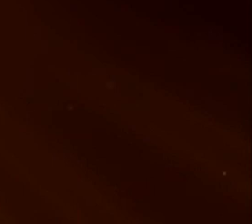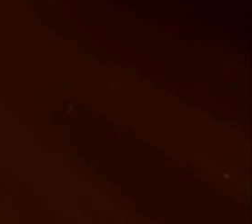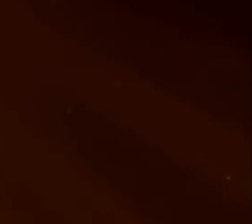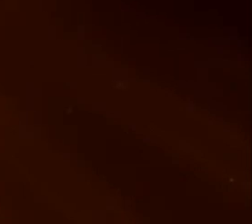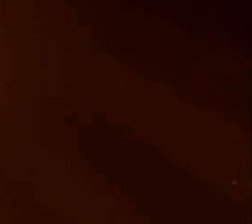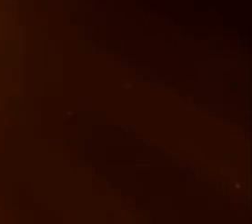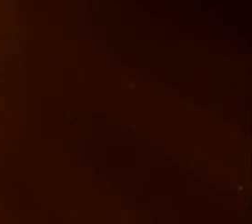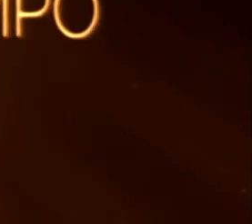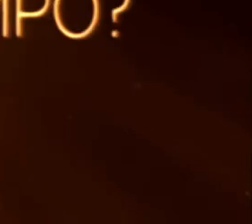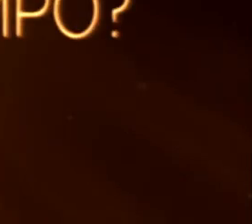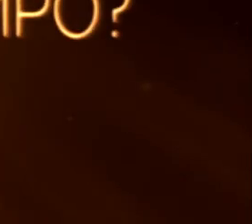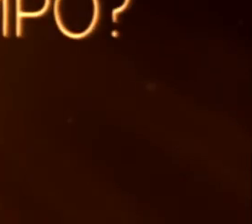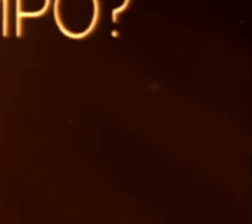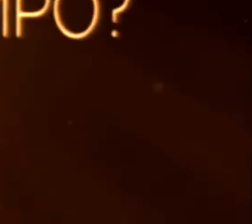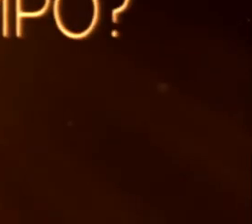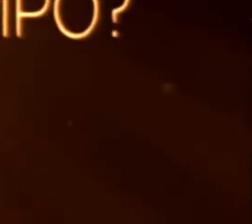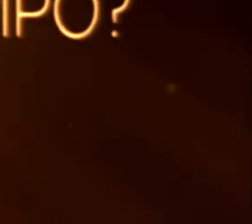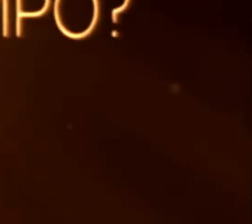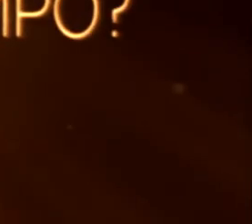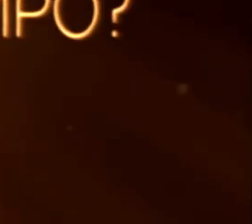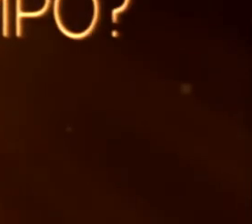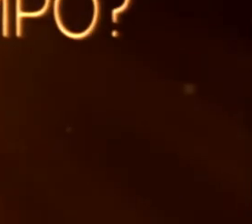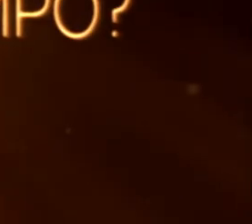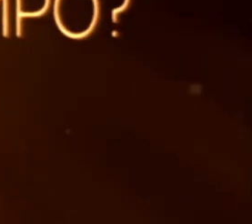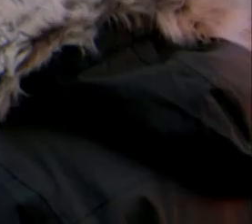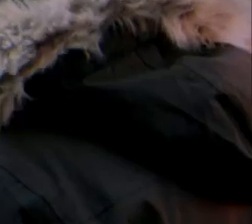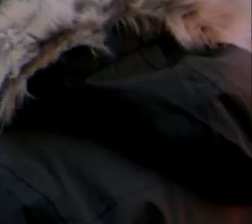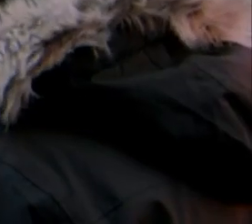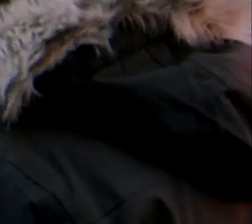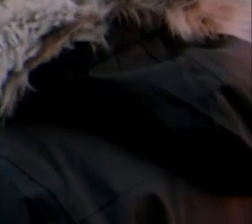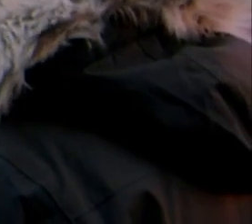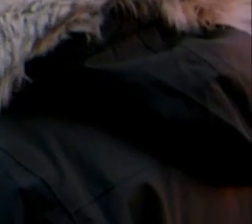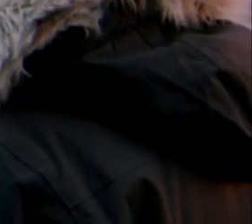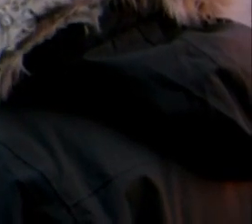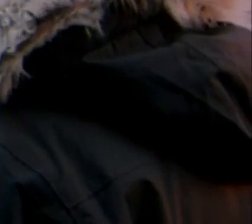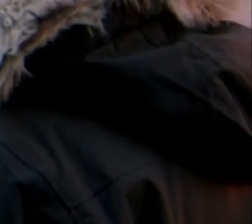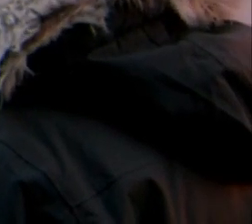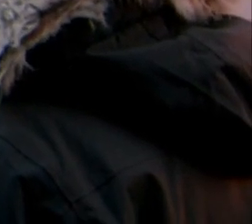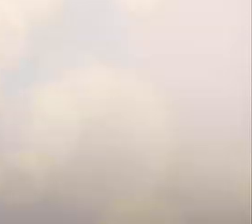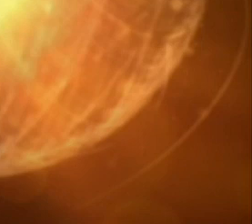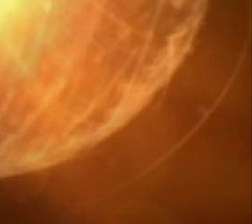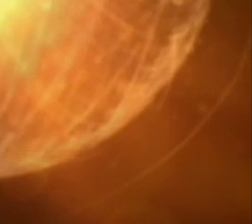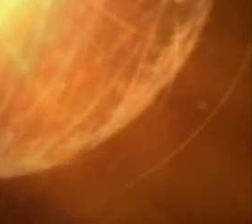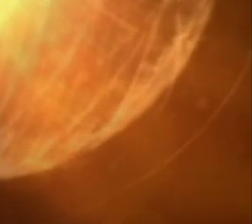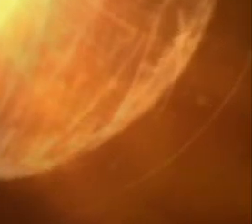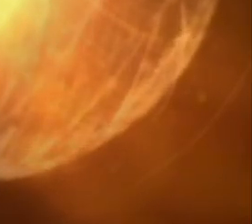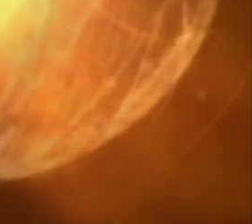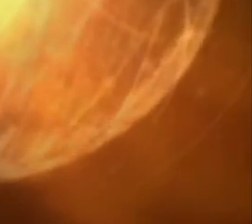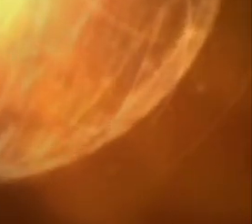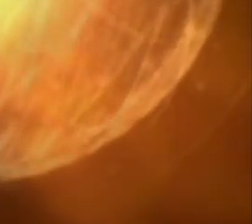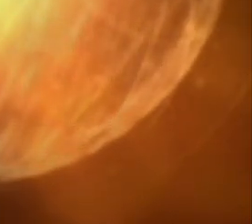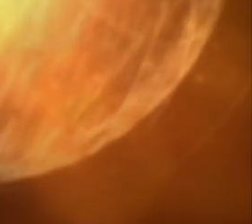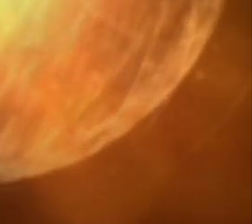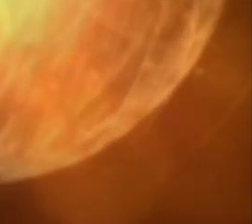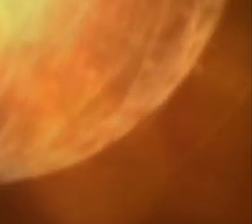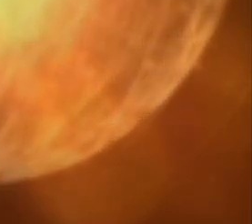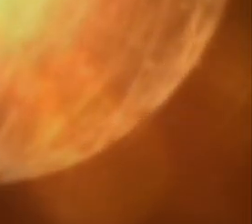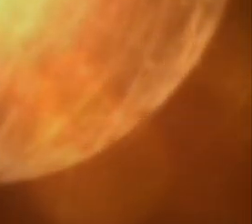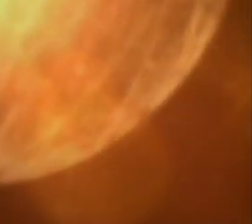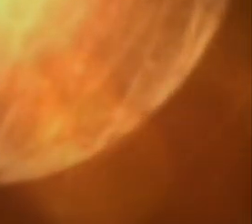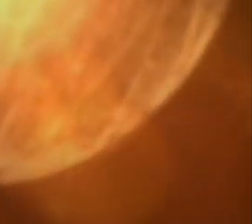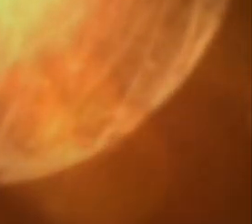Podemos viajar no tempo? Espero que vocês estejam prontos para um pouco de diversão.